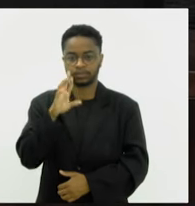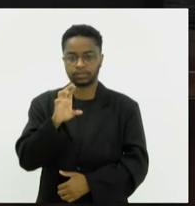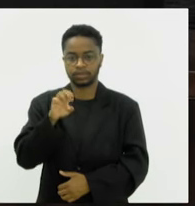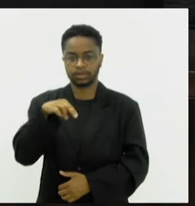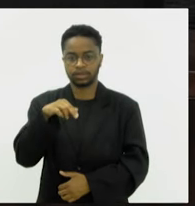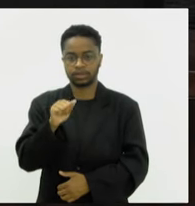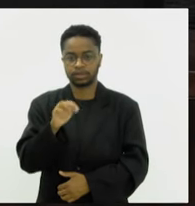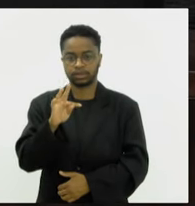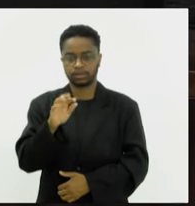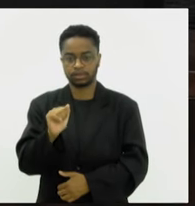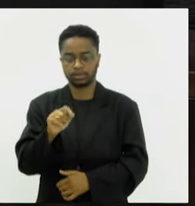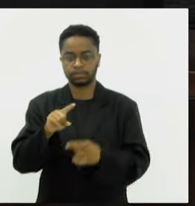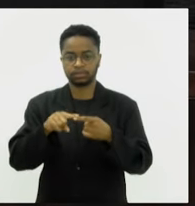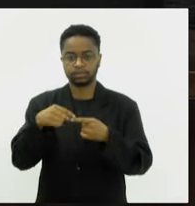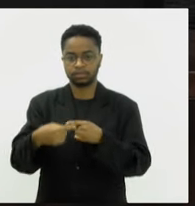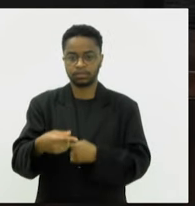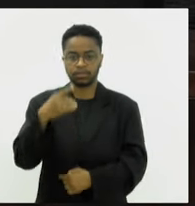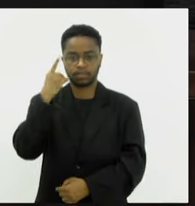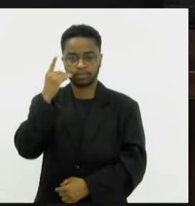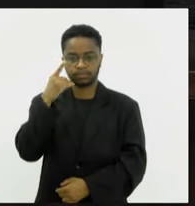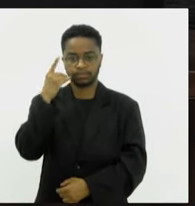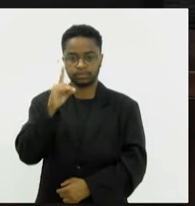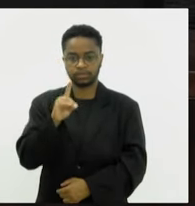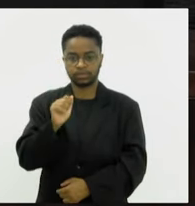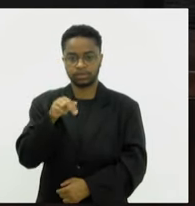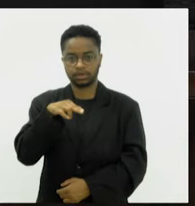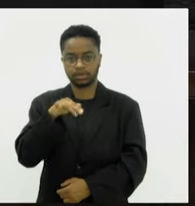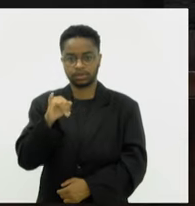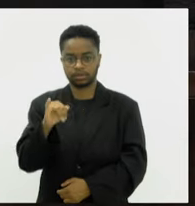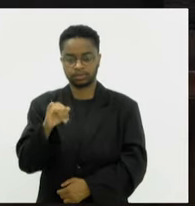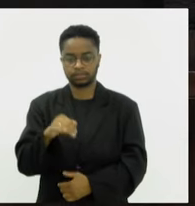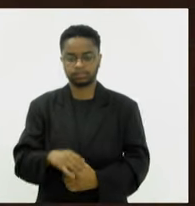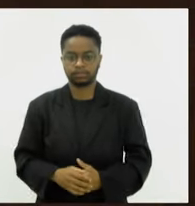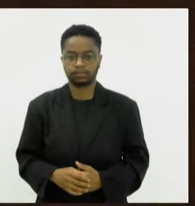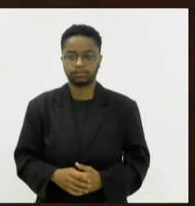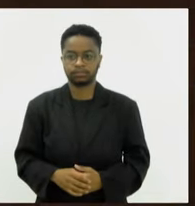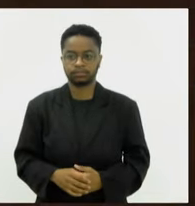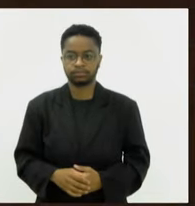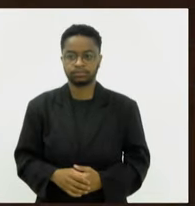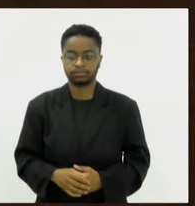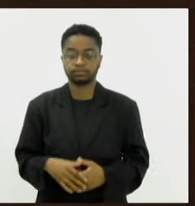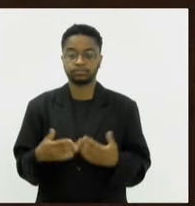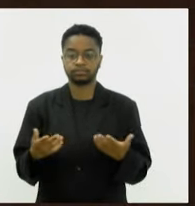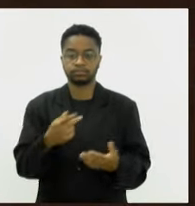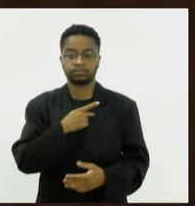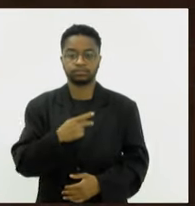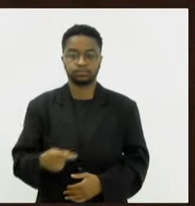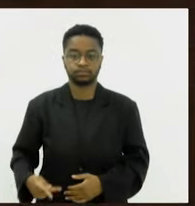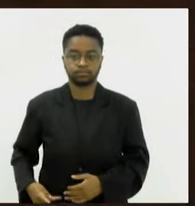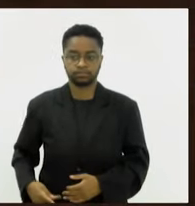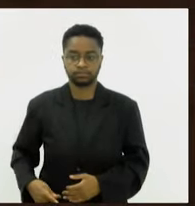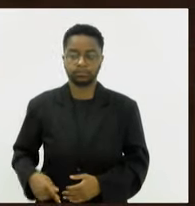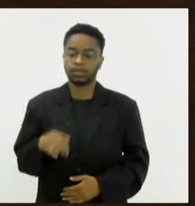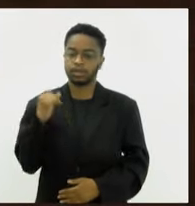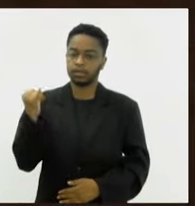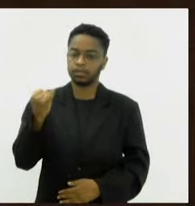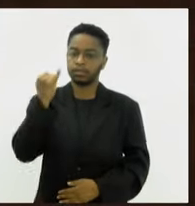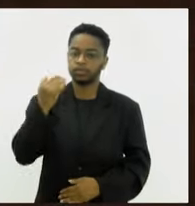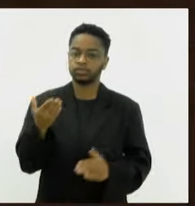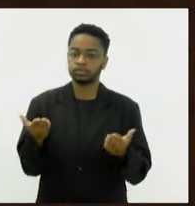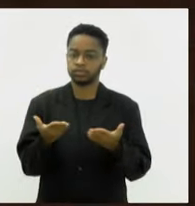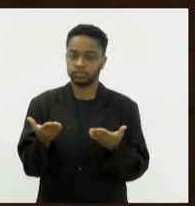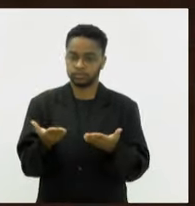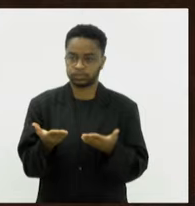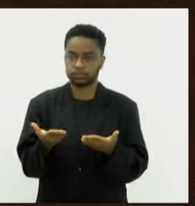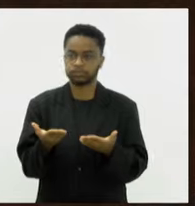Renata Souza e, logo em seguida, a deputada Dani também. Senhora presidenta, super importante o dia de